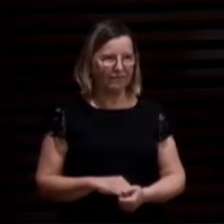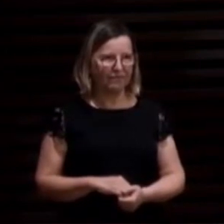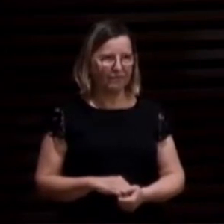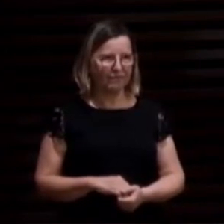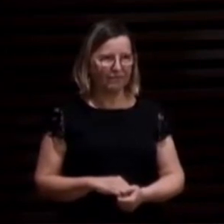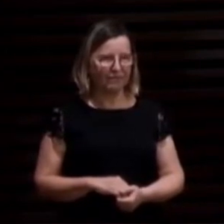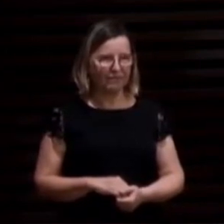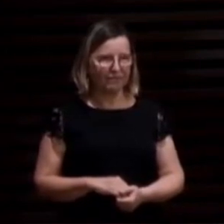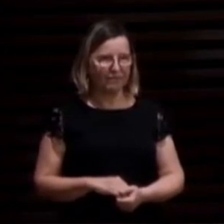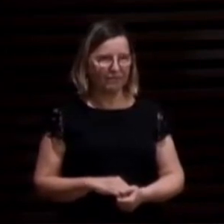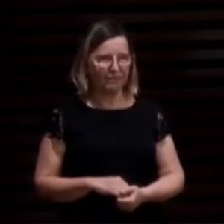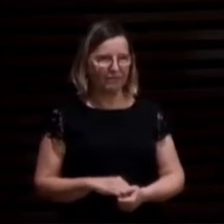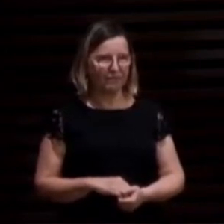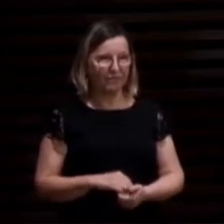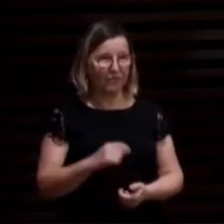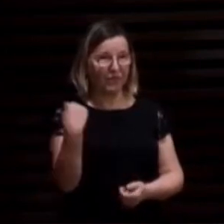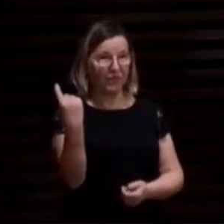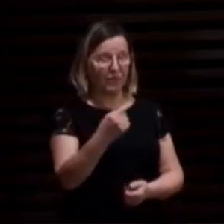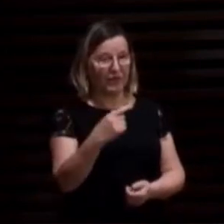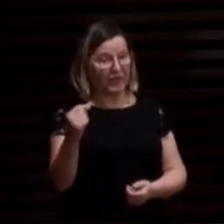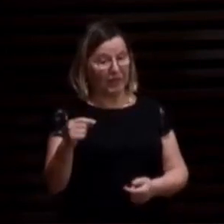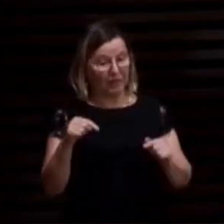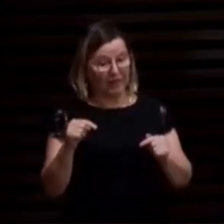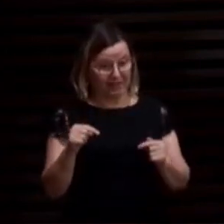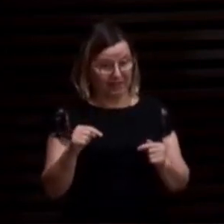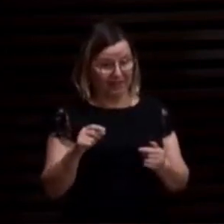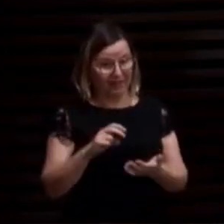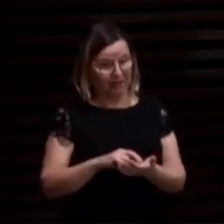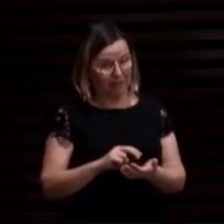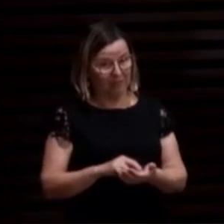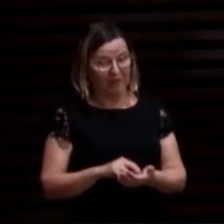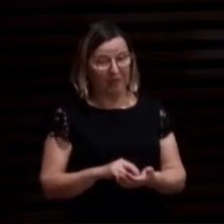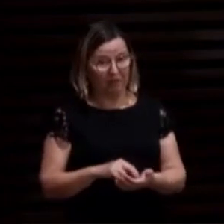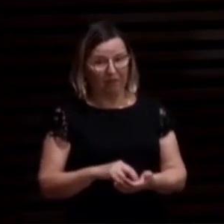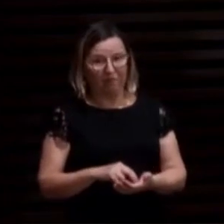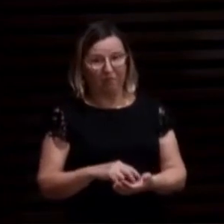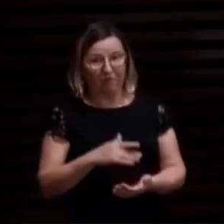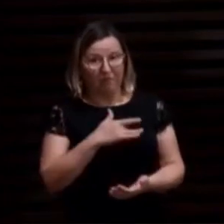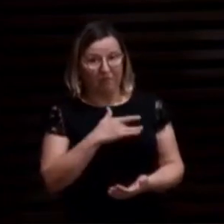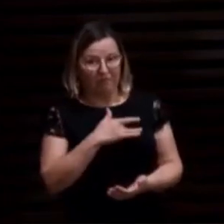Nós saímos daqui impactados, muita gente que esteve aqui hoje saiu impactado.